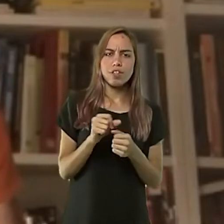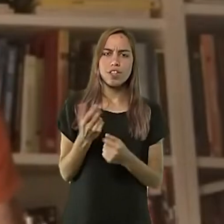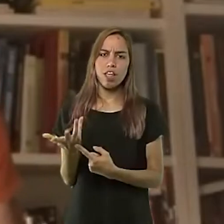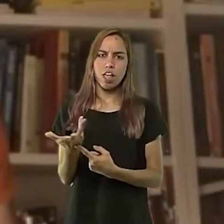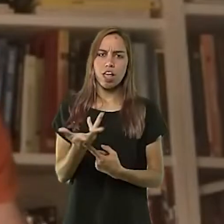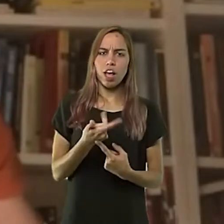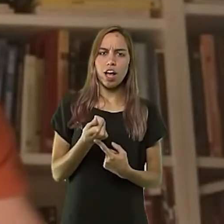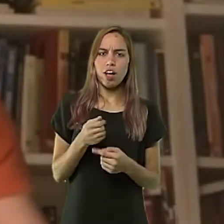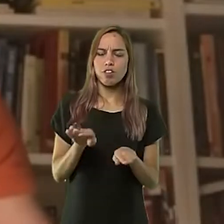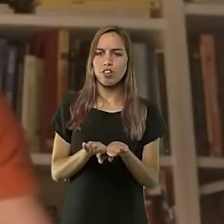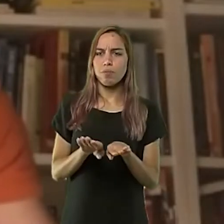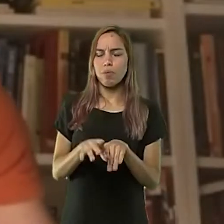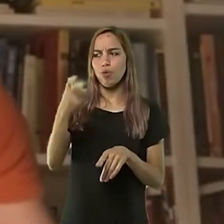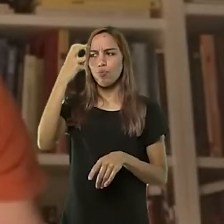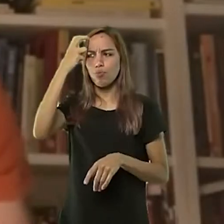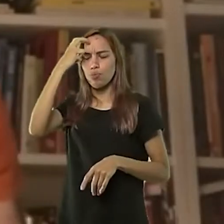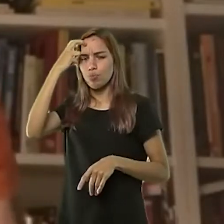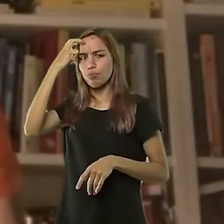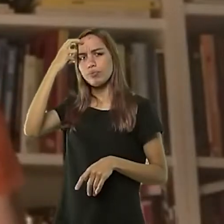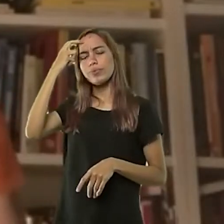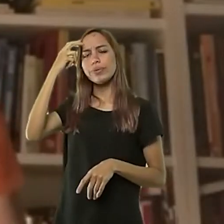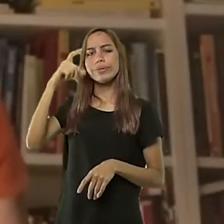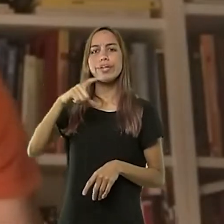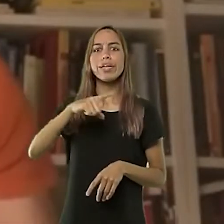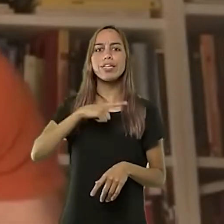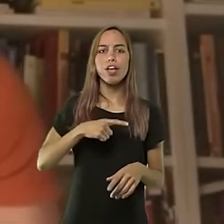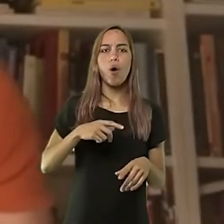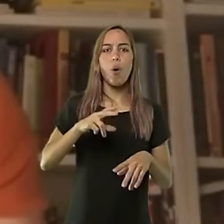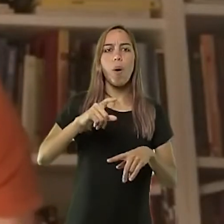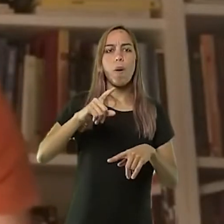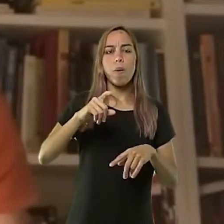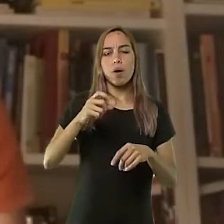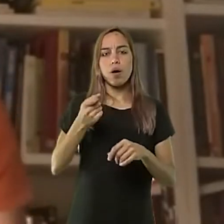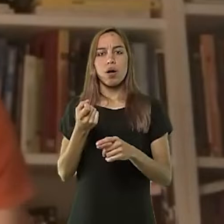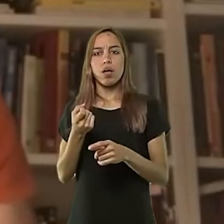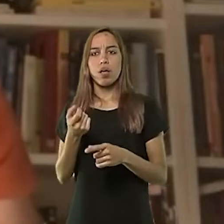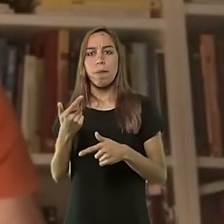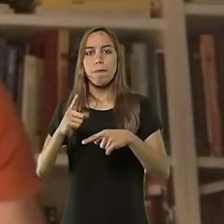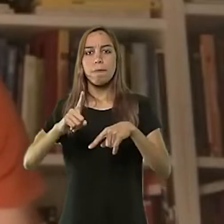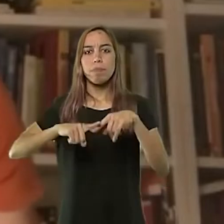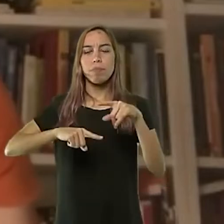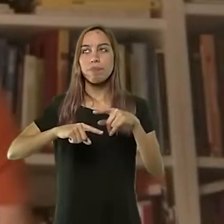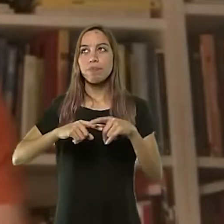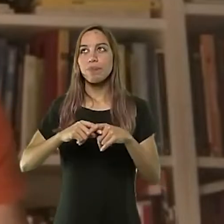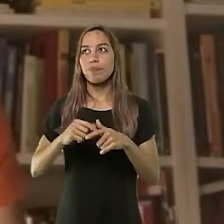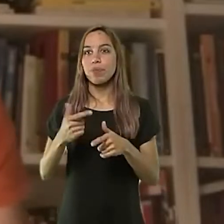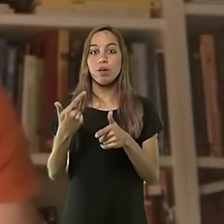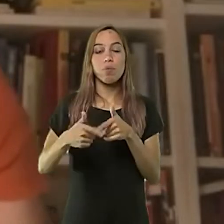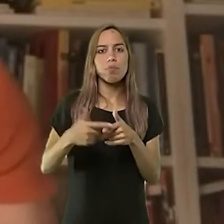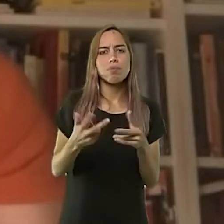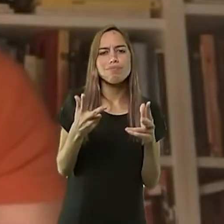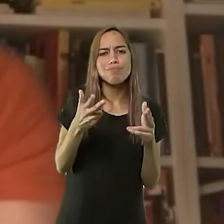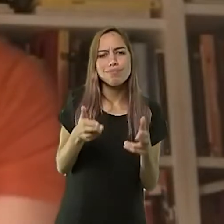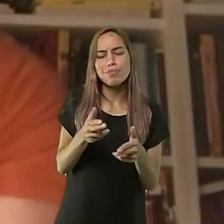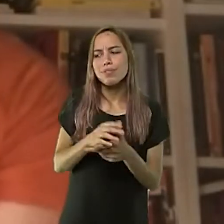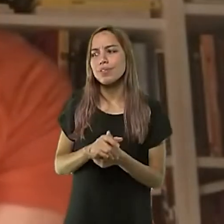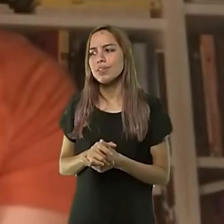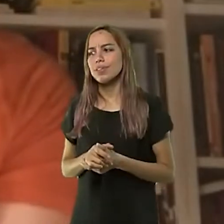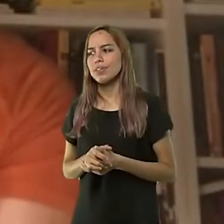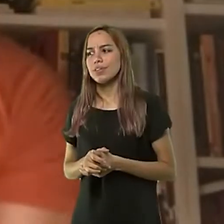um problema, estamos a viver um problema grave, que é este desprezo e desrespeito que se tem pela cultura, especialmente em